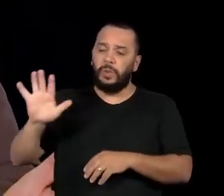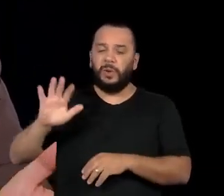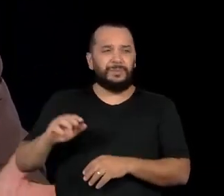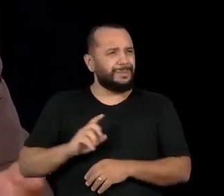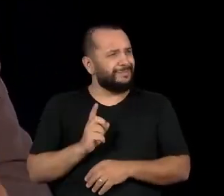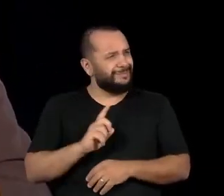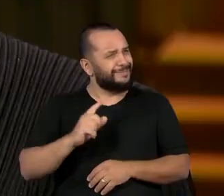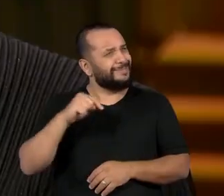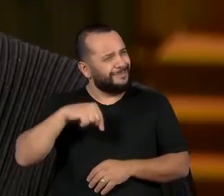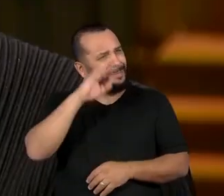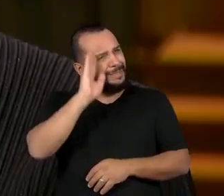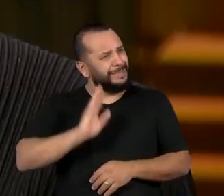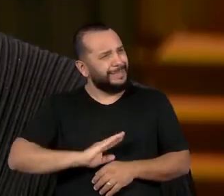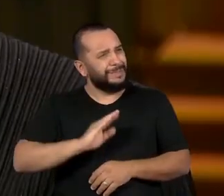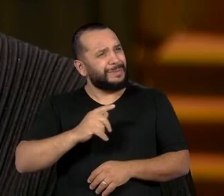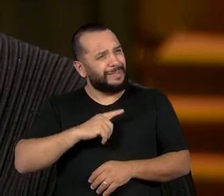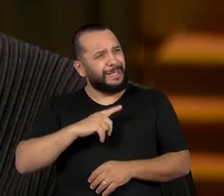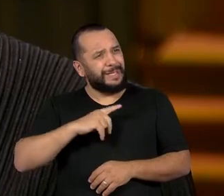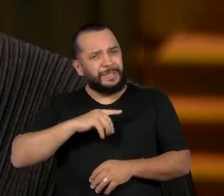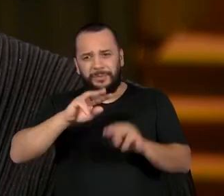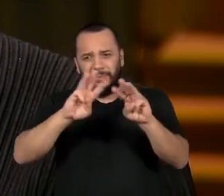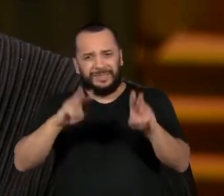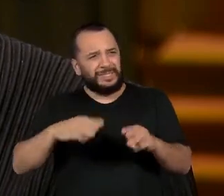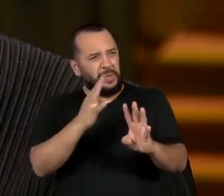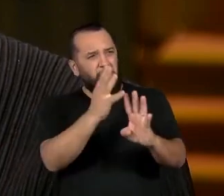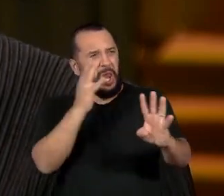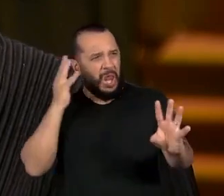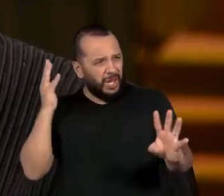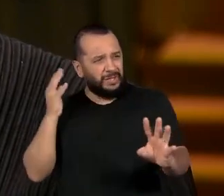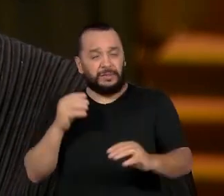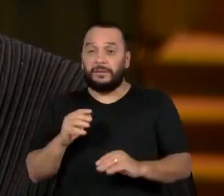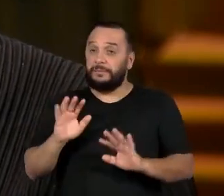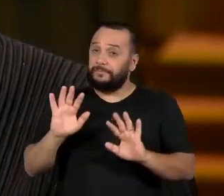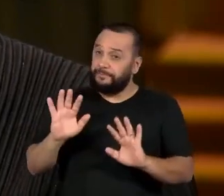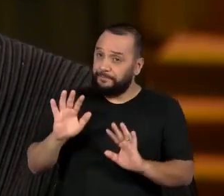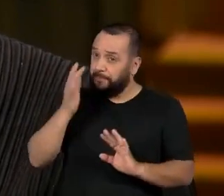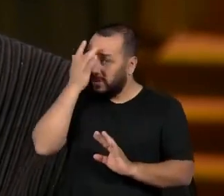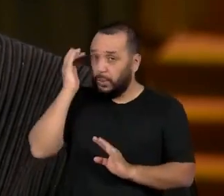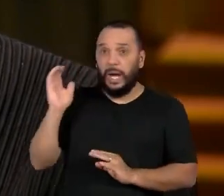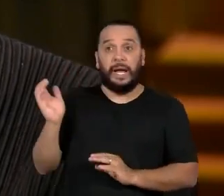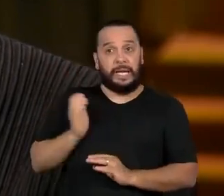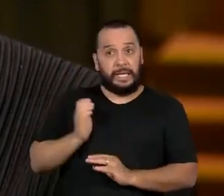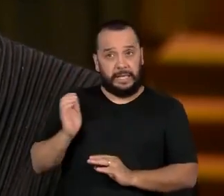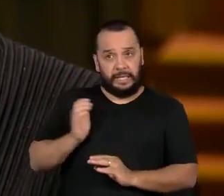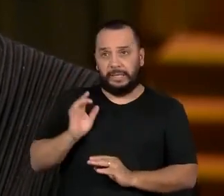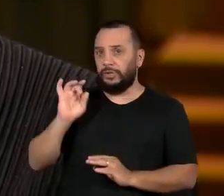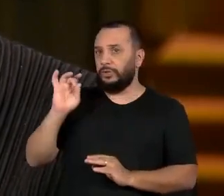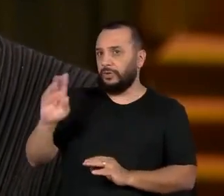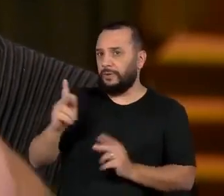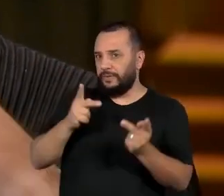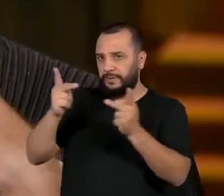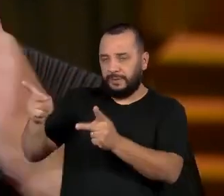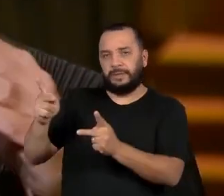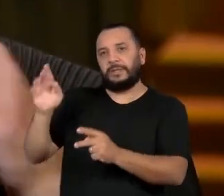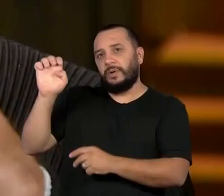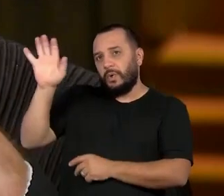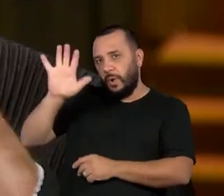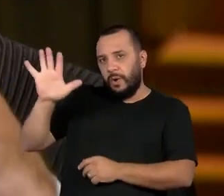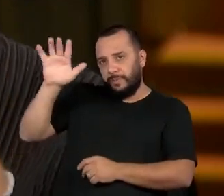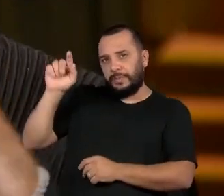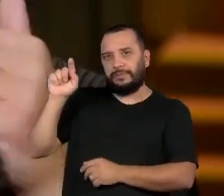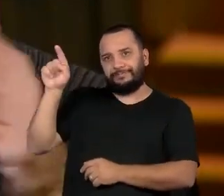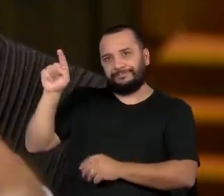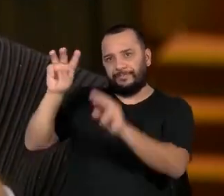tem fila, tem gente. Isso é uma grande blefe. A elite brasileira só É. vai em museu na Europa porque a elite brasileira só gosta de fazer certas